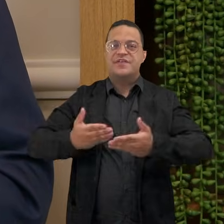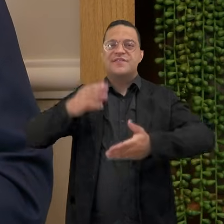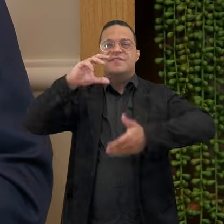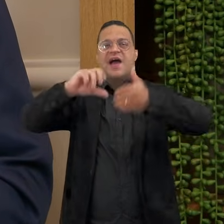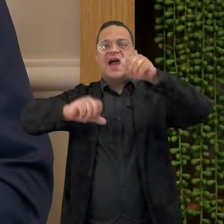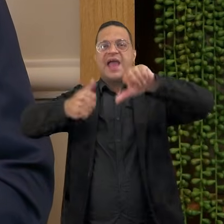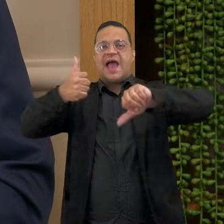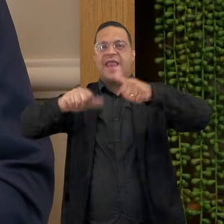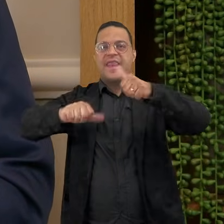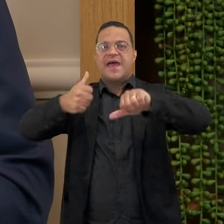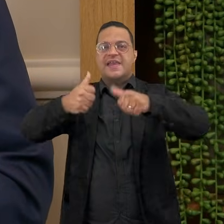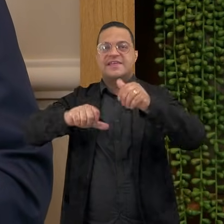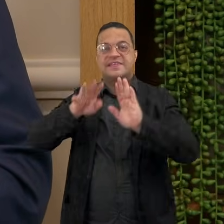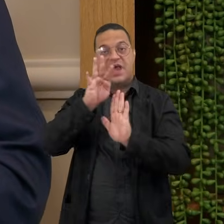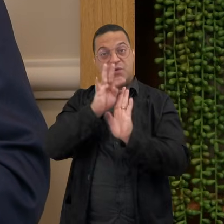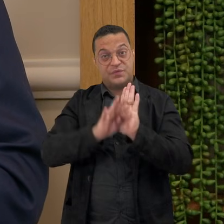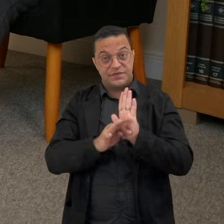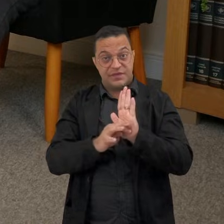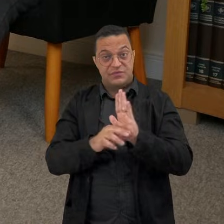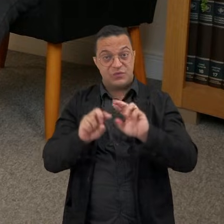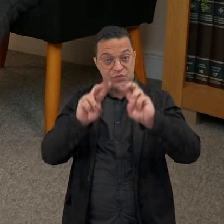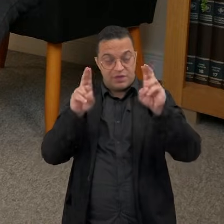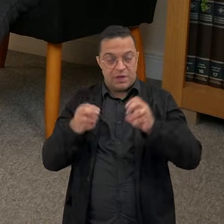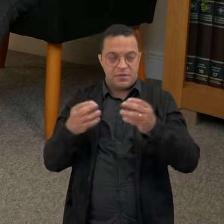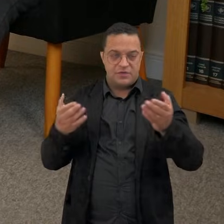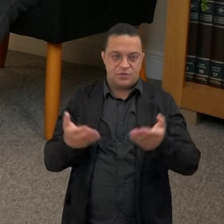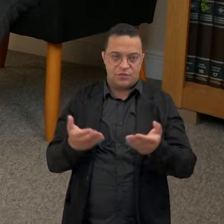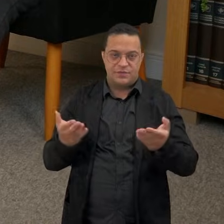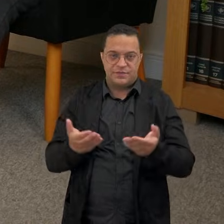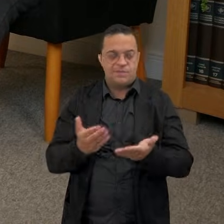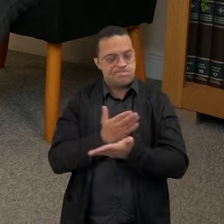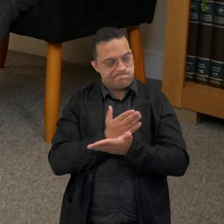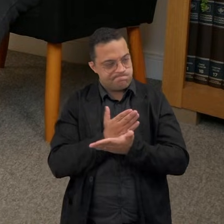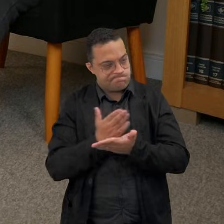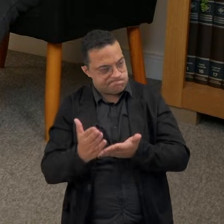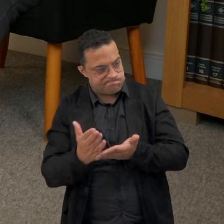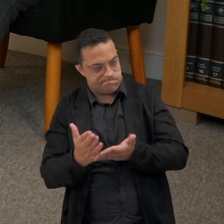sobre este assunto. Pastor Fernando, vamos iniciar.